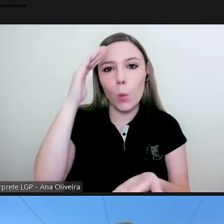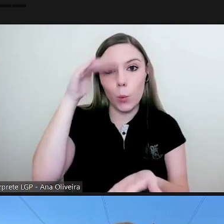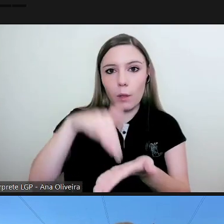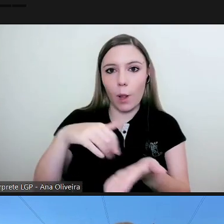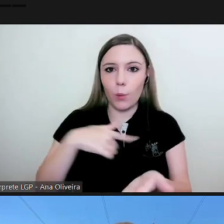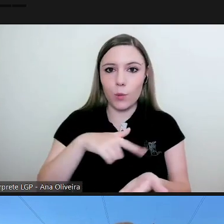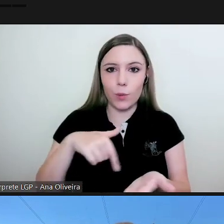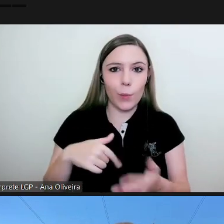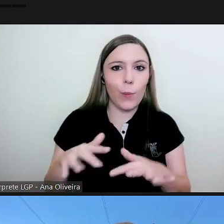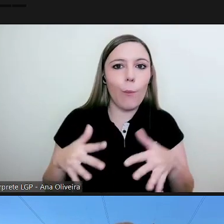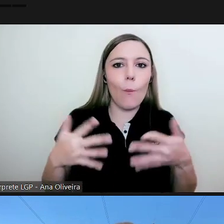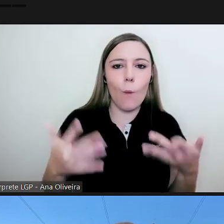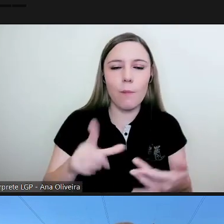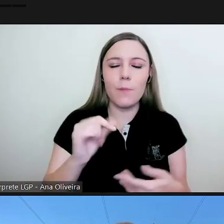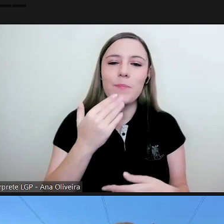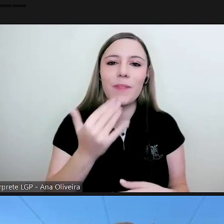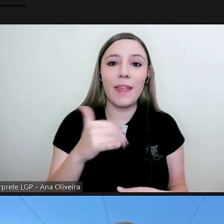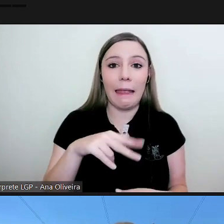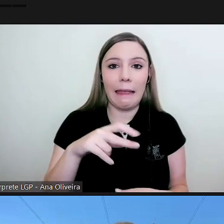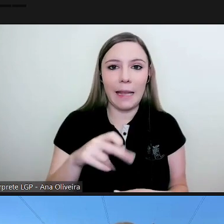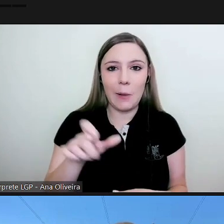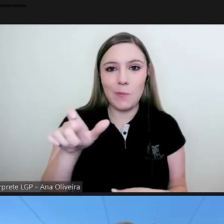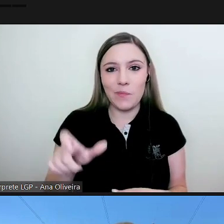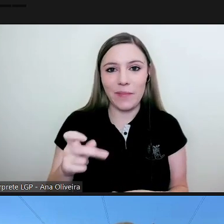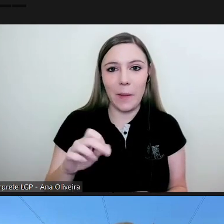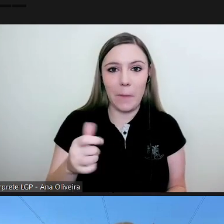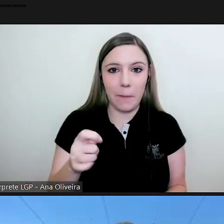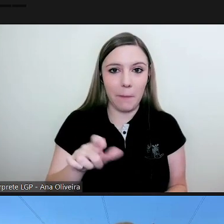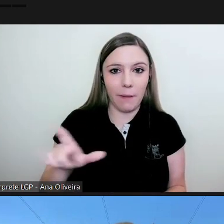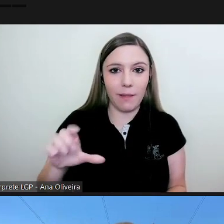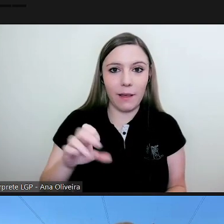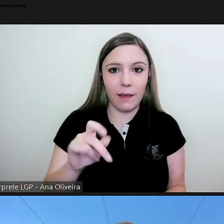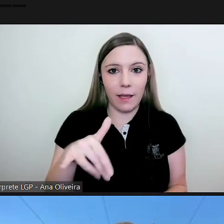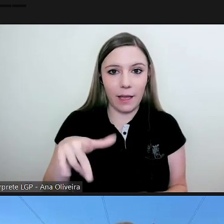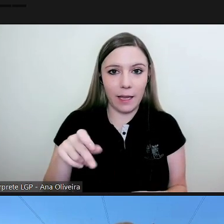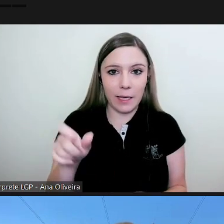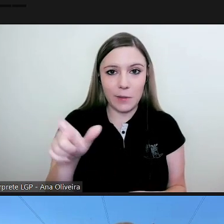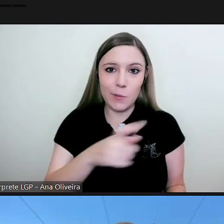Agradeço ao INA, na pessoa do Dr. Abel Carreira,